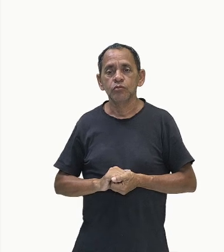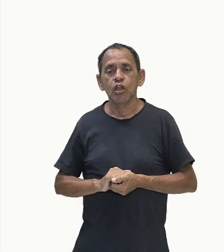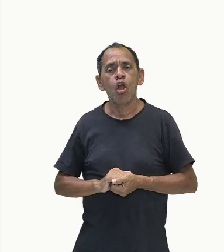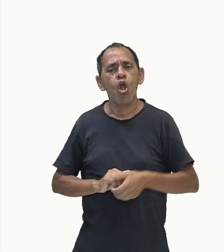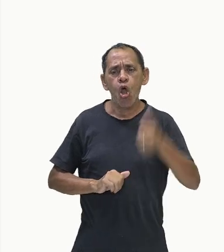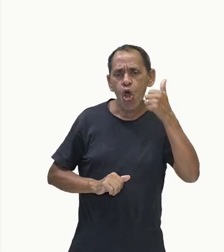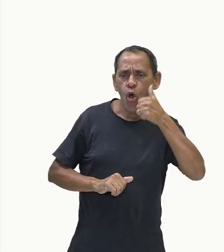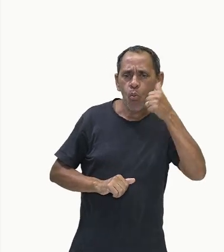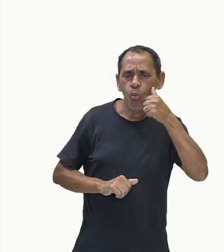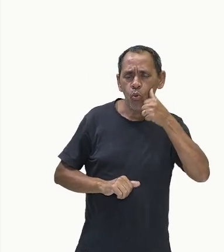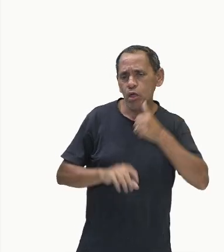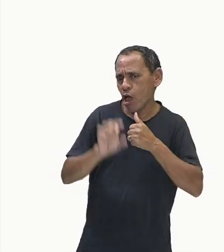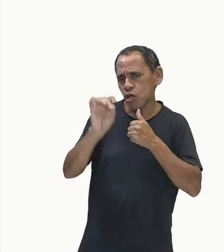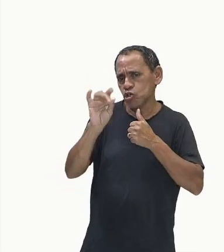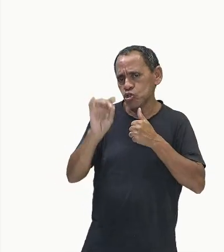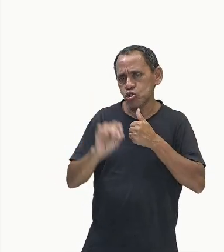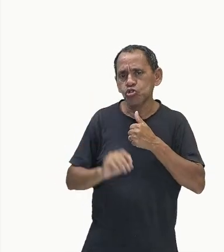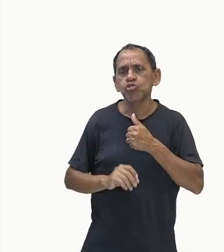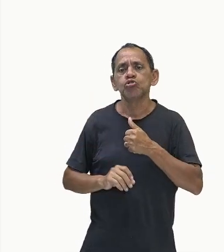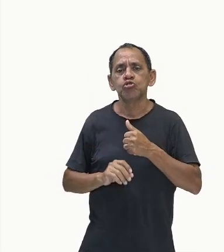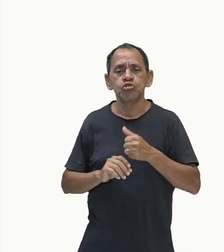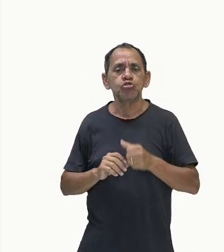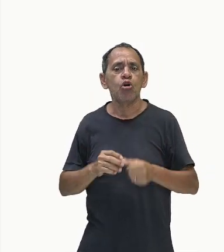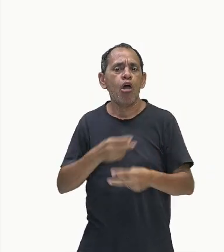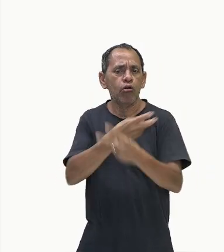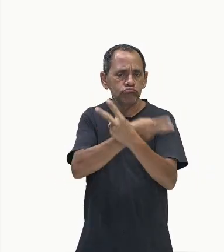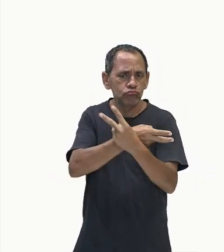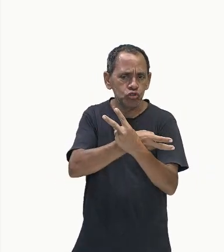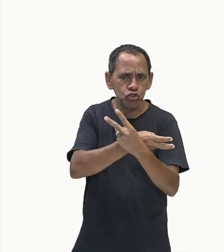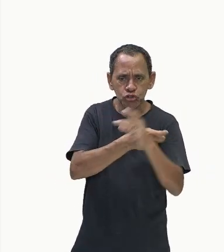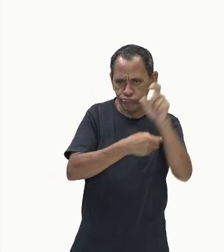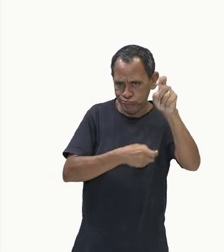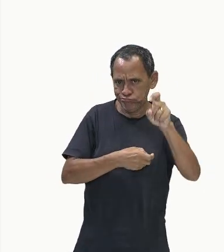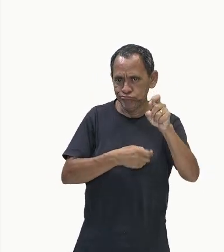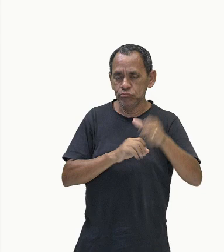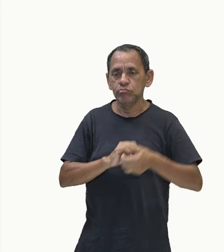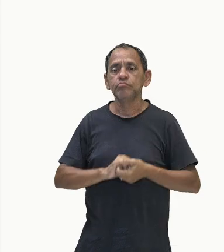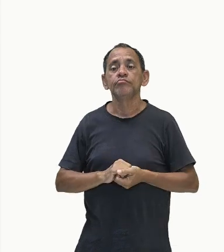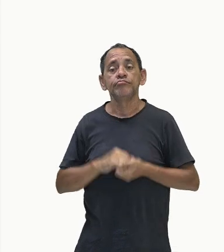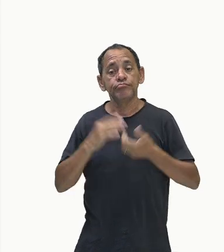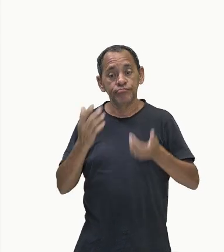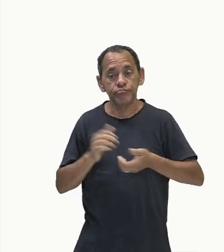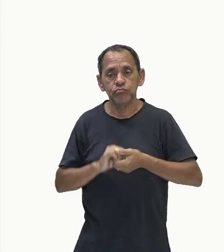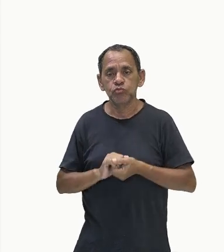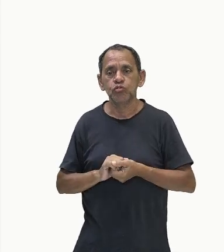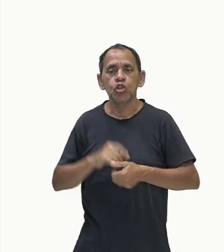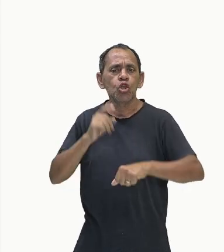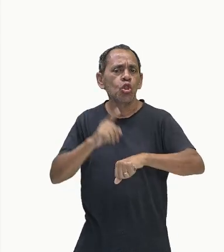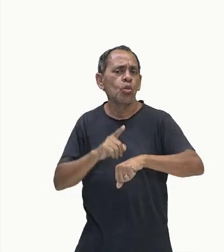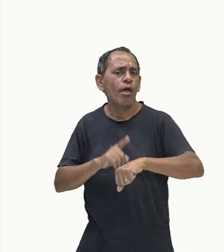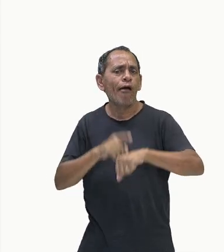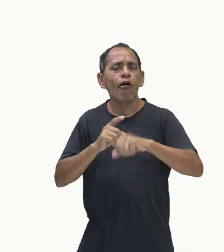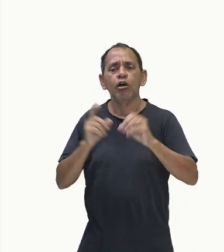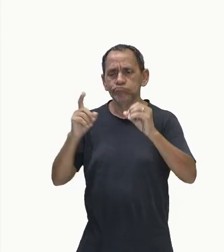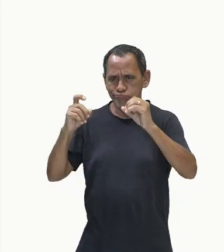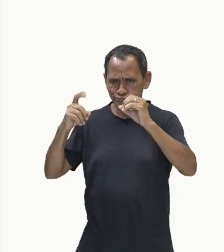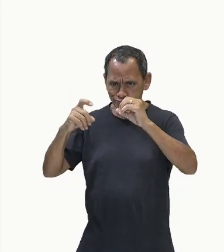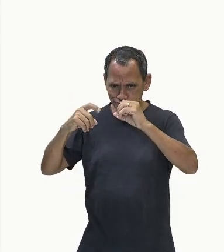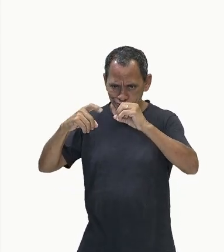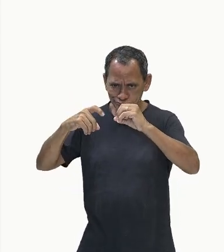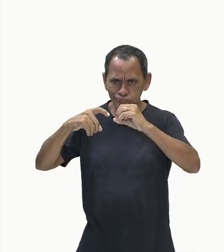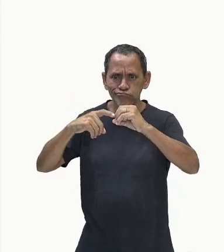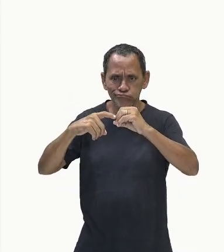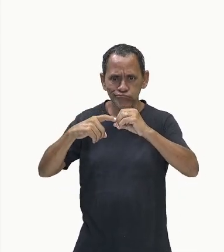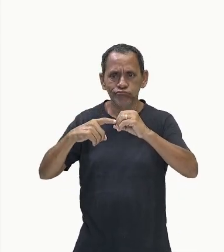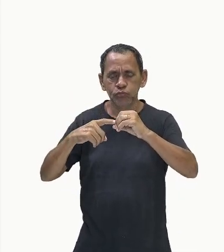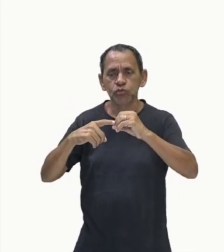mulheres, apenas cromossomo sexual X. E assim, na hora daquele cruzamento genético,